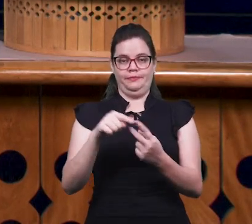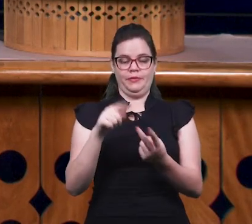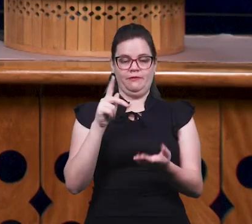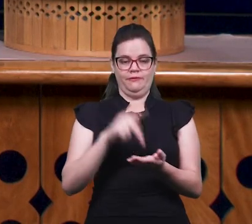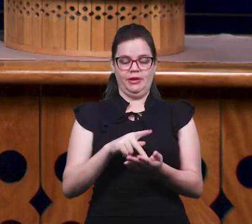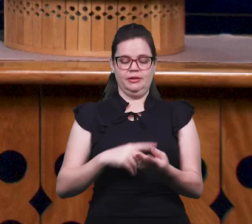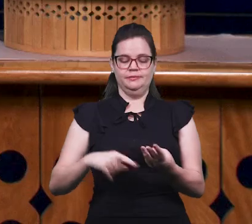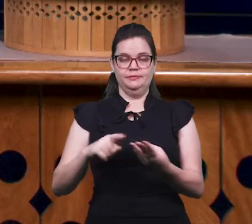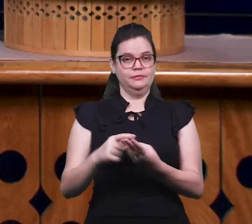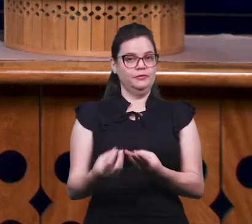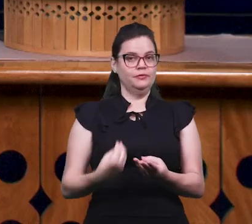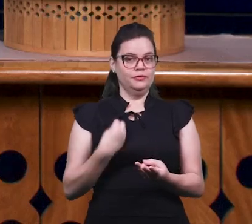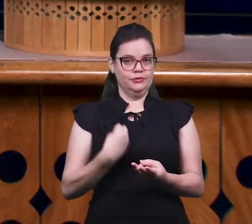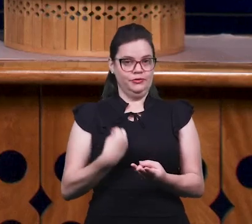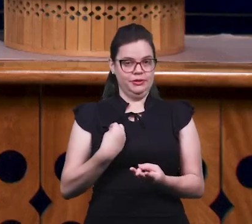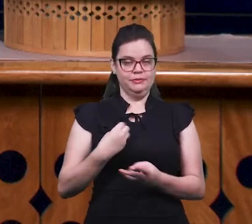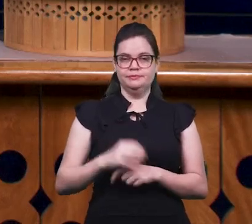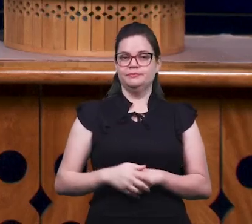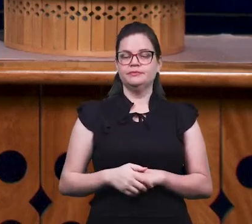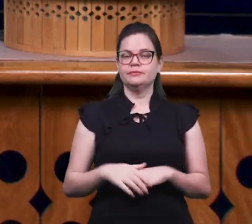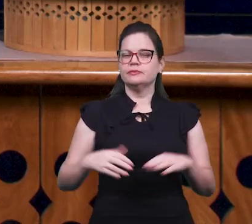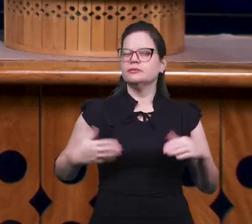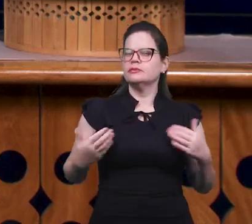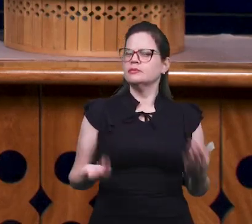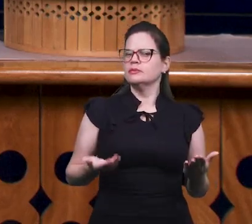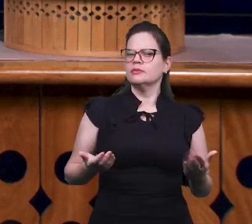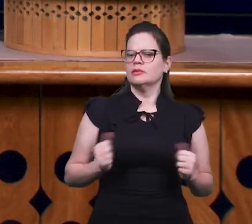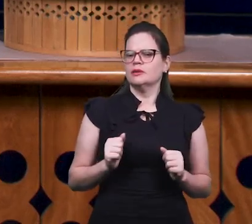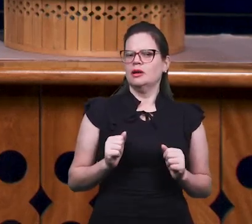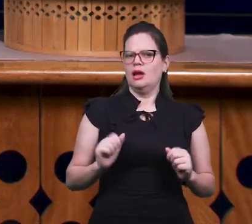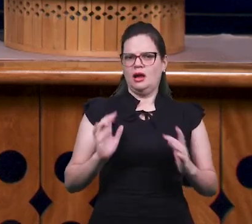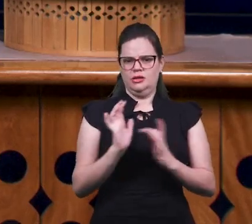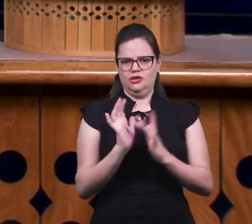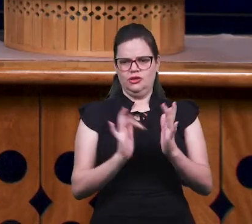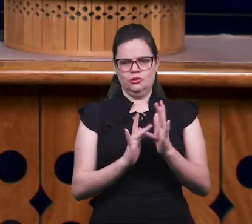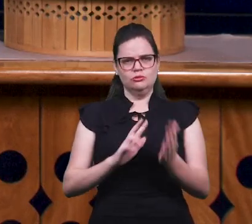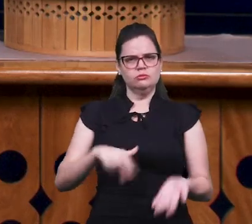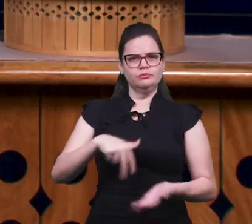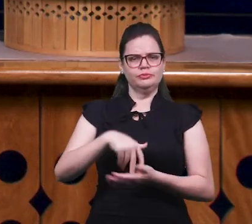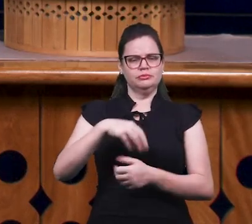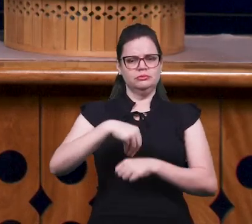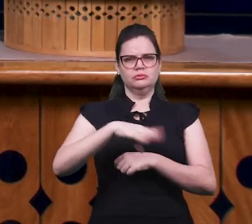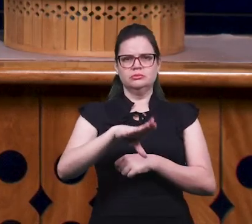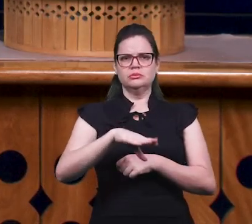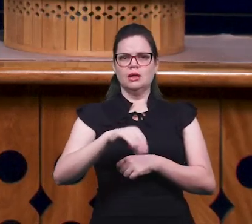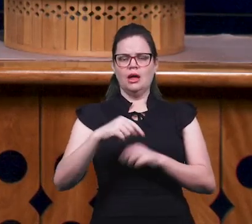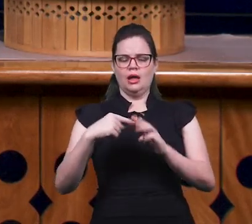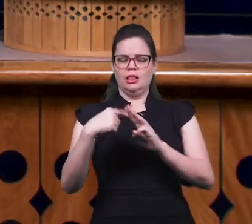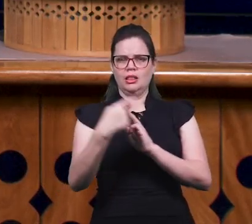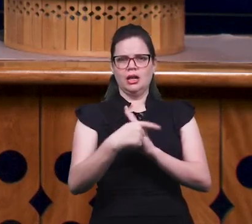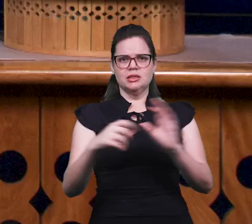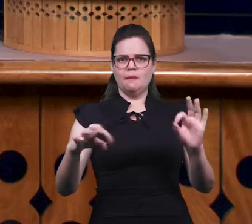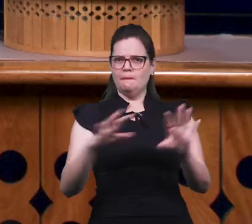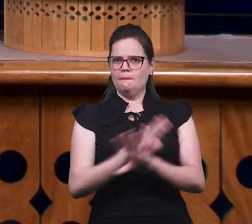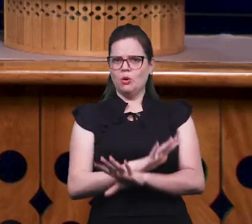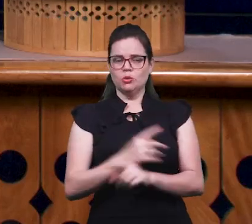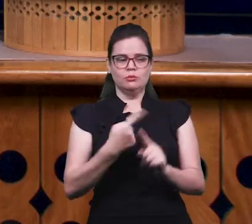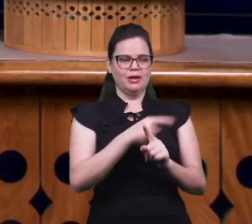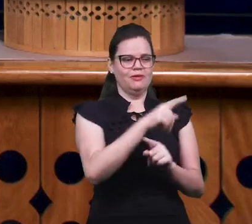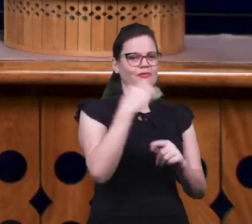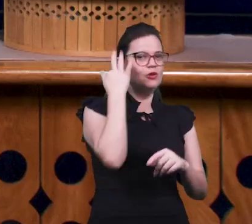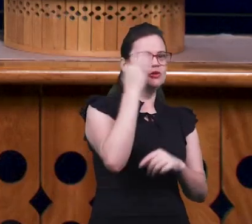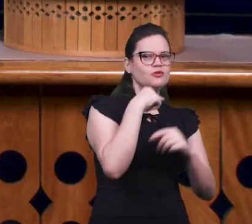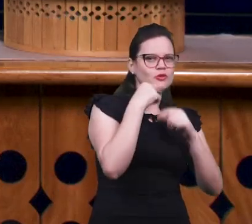Jesus chegou, ele definiu as 3 coisas que a filosofia até hoje busca, que é o caminho, muitos estão perdidos sem saber para onde vão,